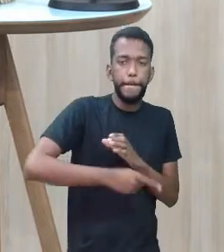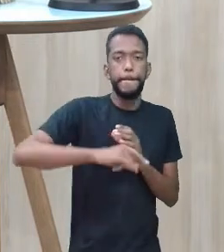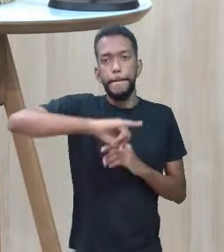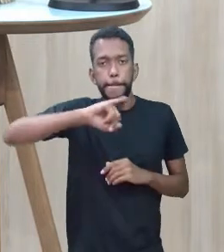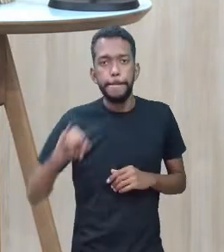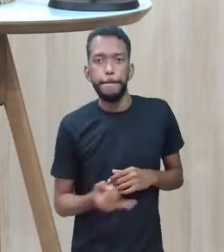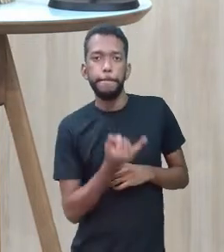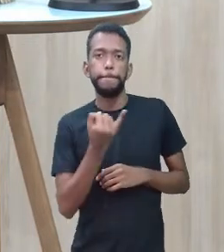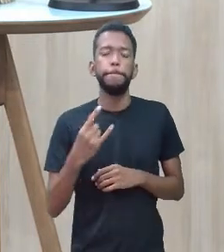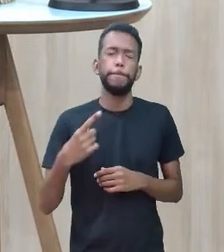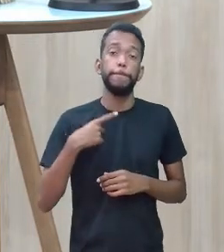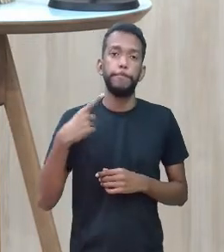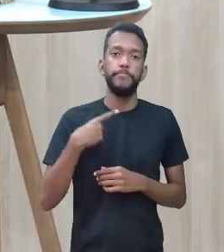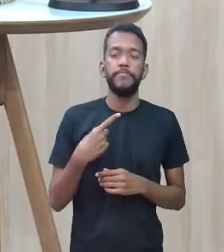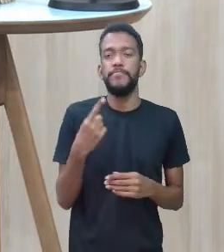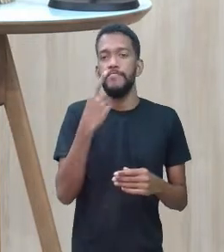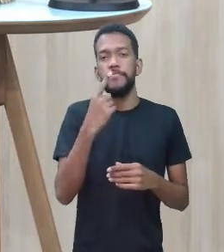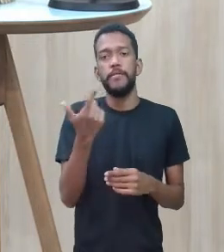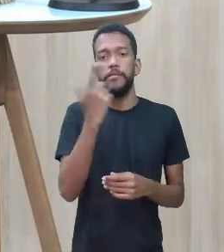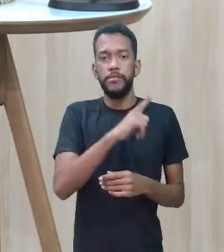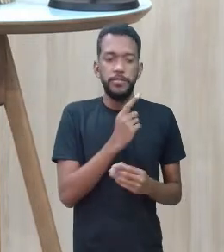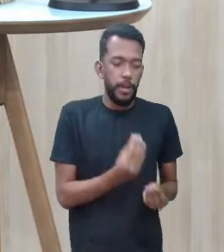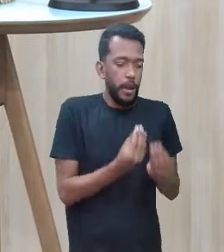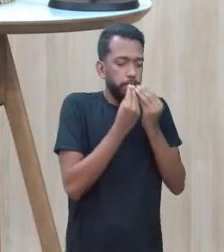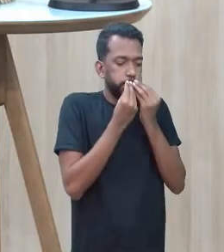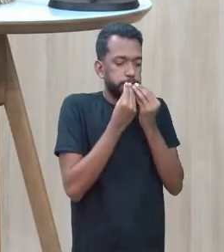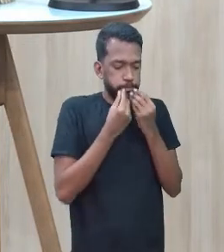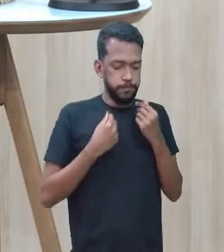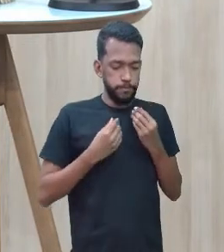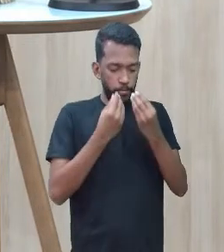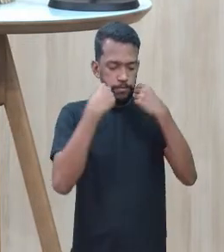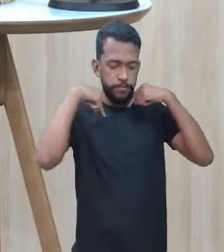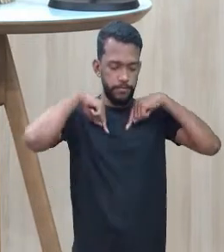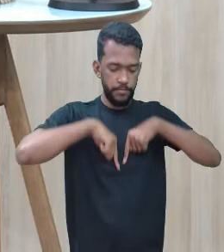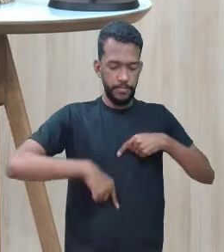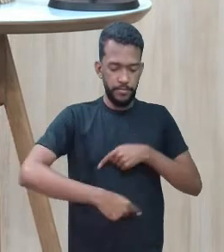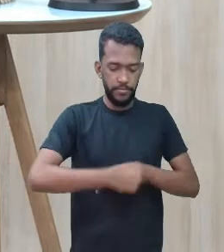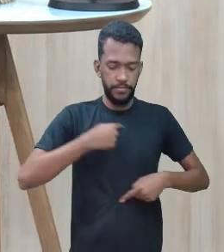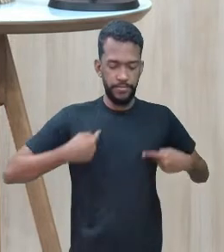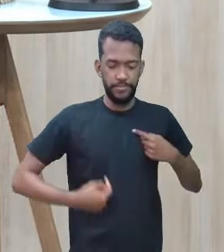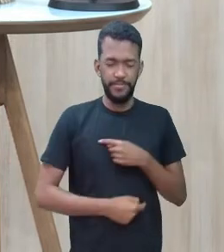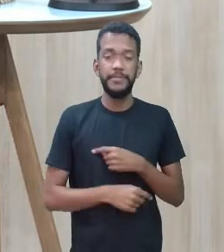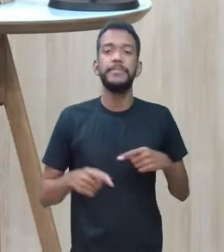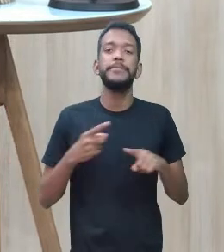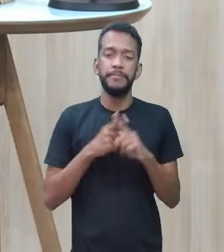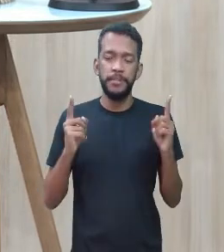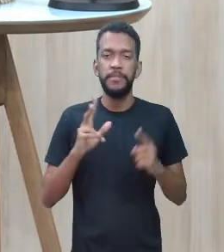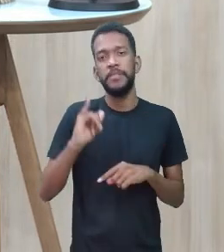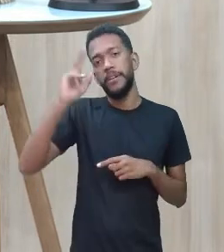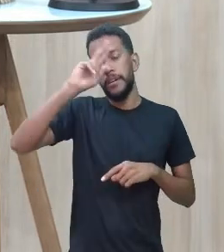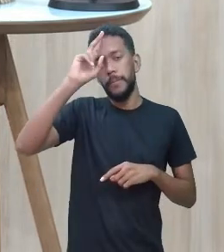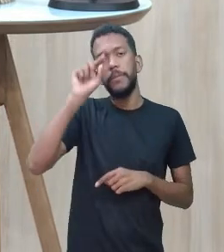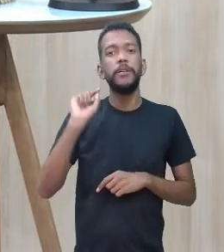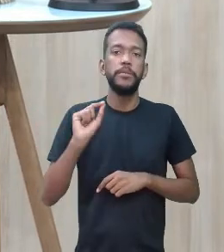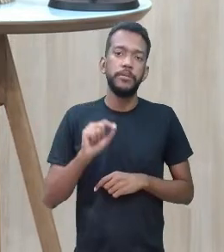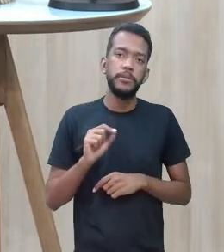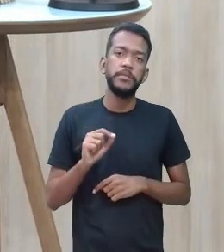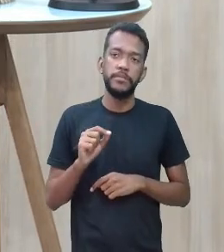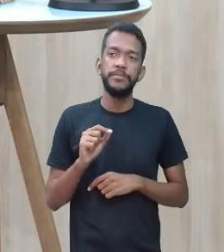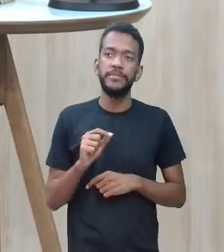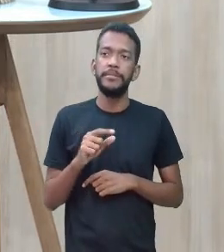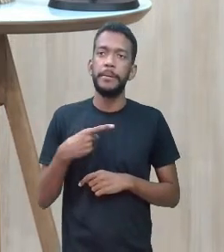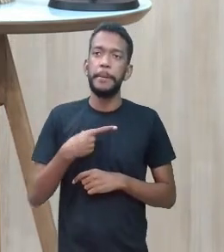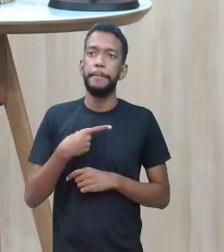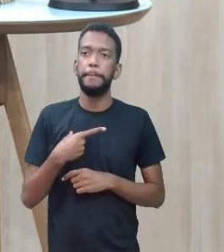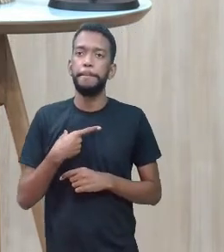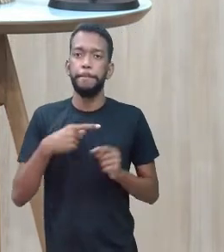Vão ingerir, vão digerir esse alimento. Então, a gente vai lembrar que, à medida que essa cadeia, no caso,